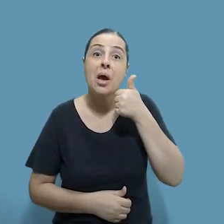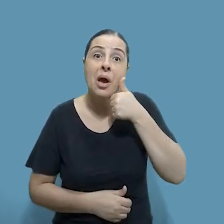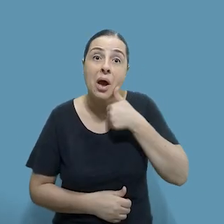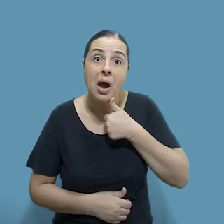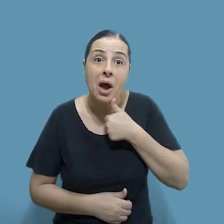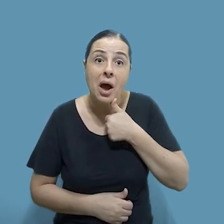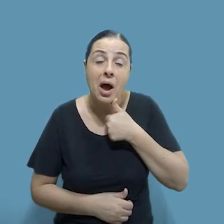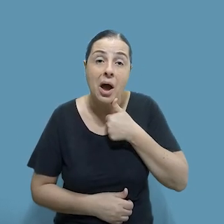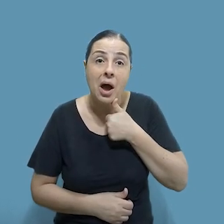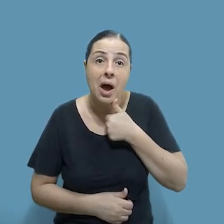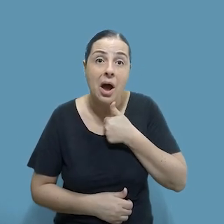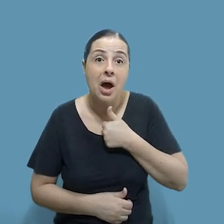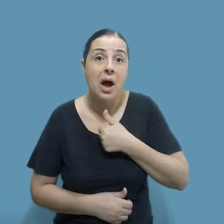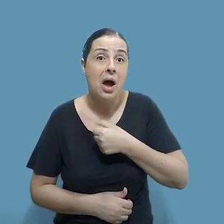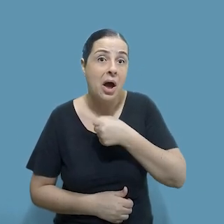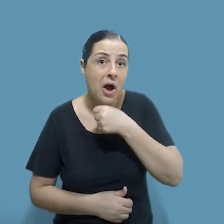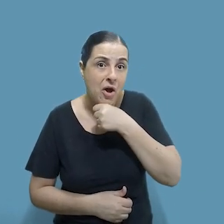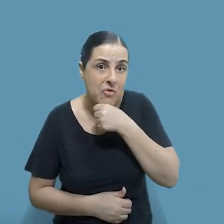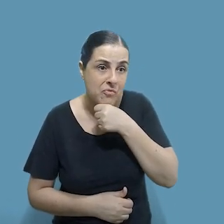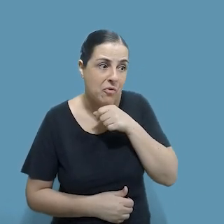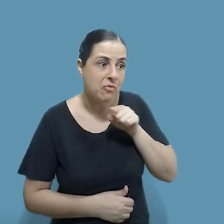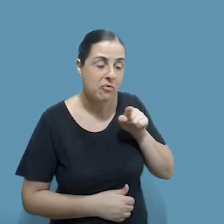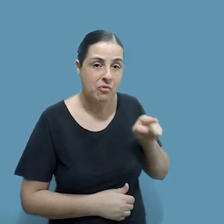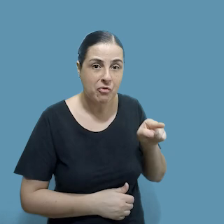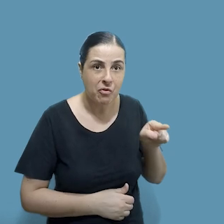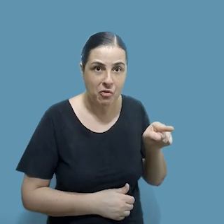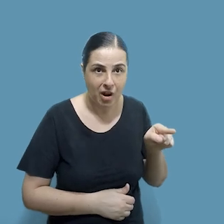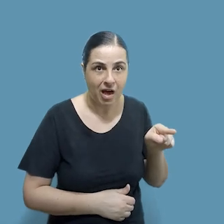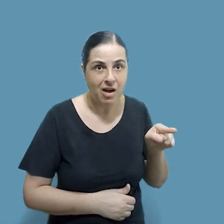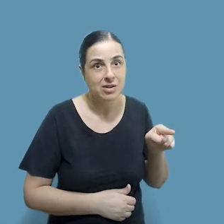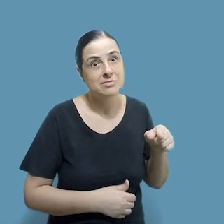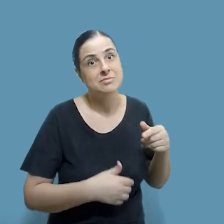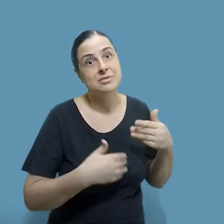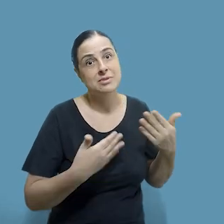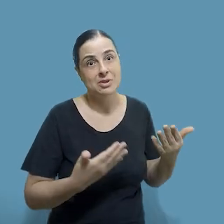filha, a maternidade, no papel da maternidade já